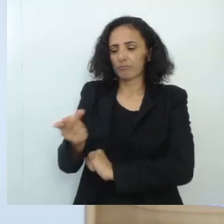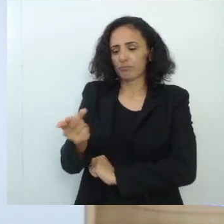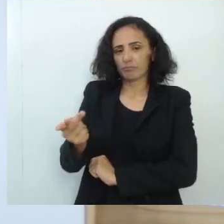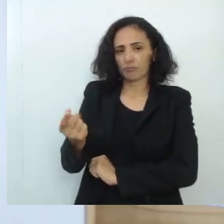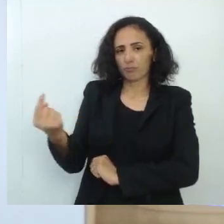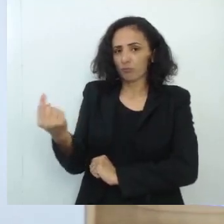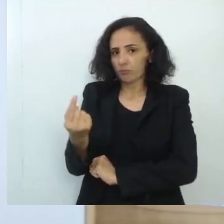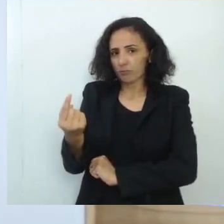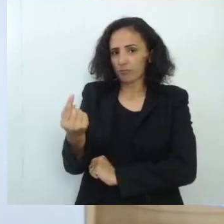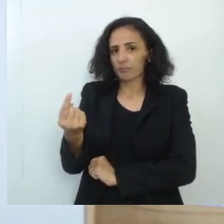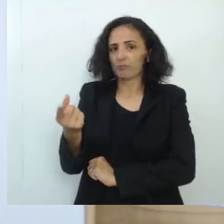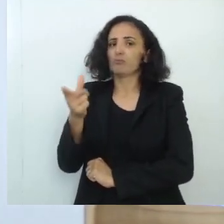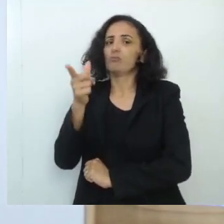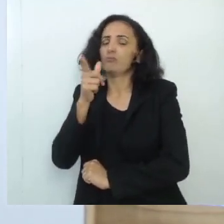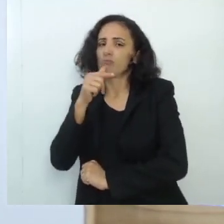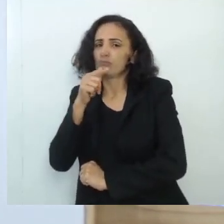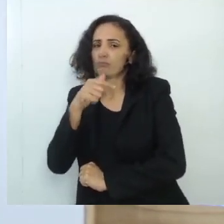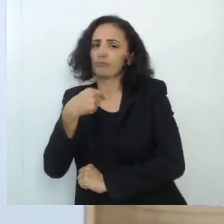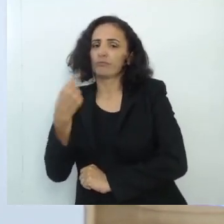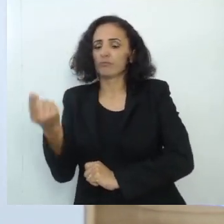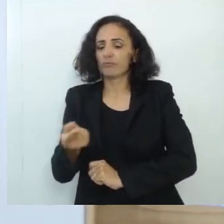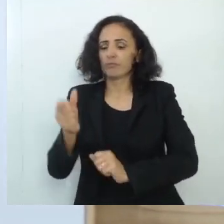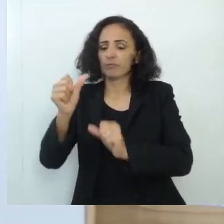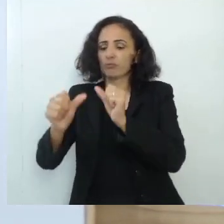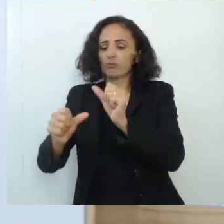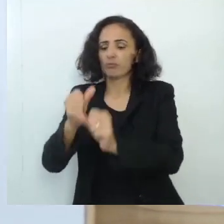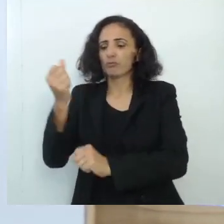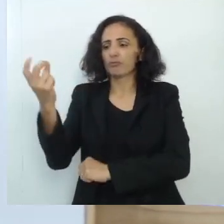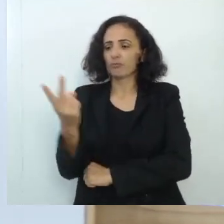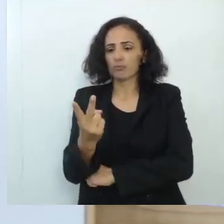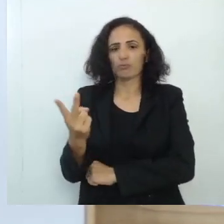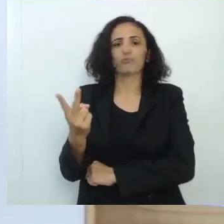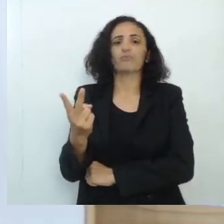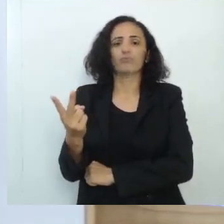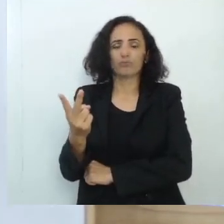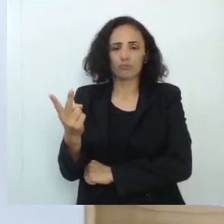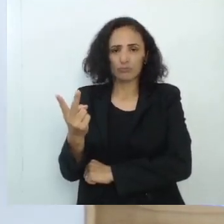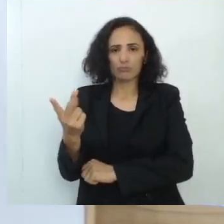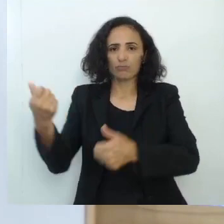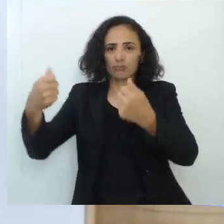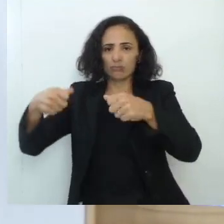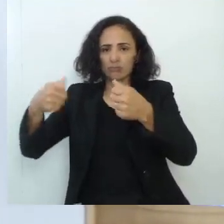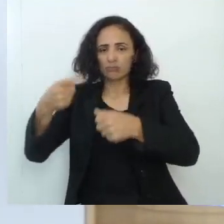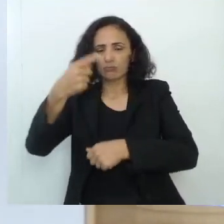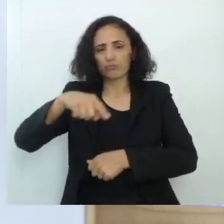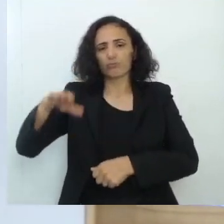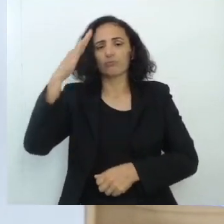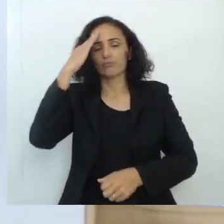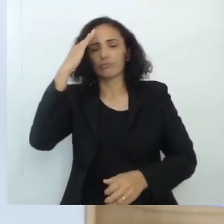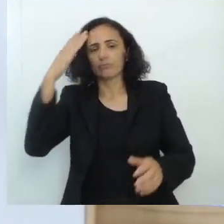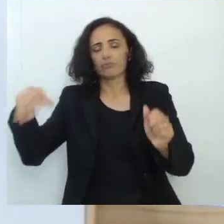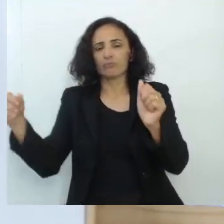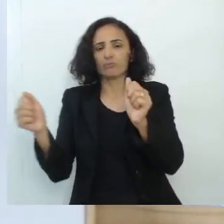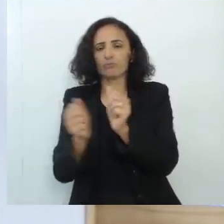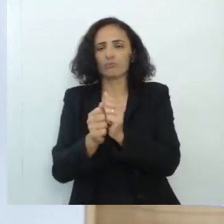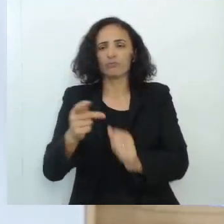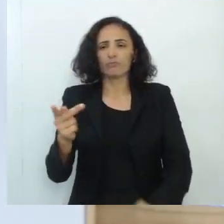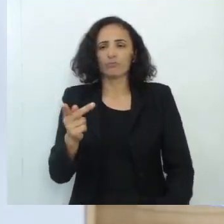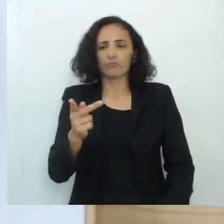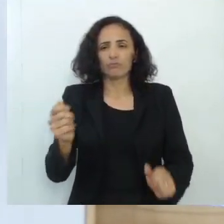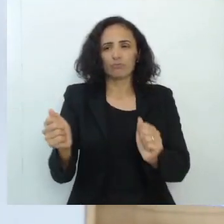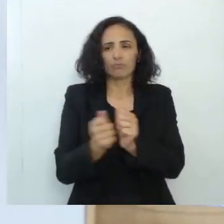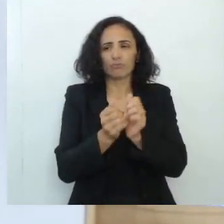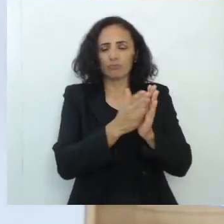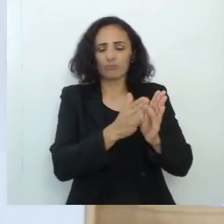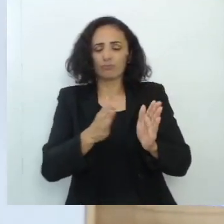ó, elas não formam sementes e elas dependem da água para a fecundação. Você vai ter que juntar, tá? Você vai ter que